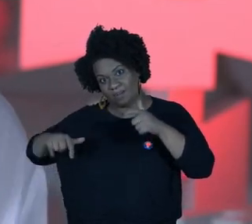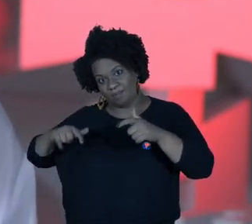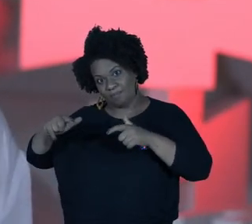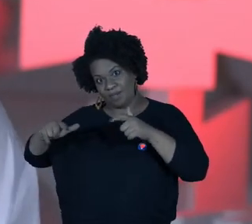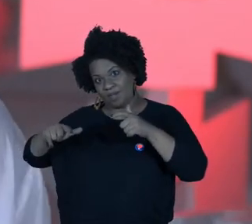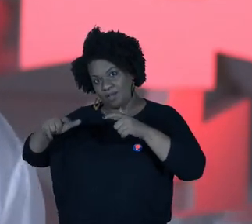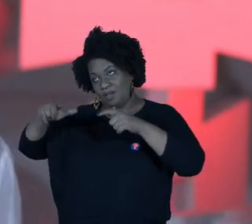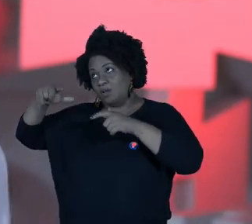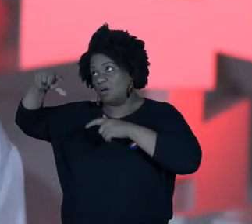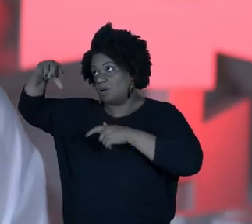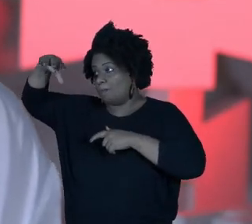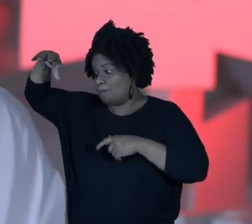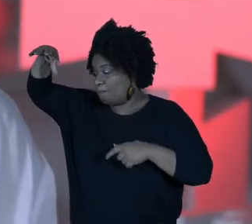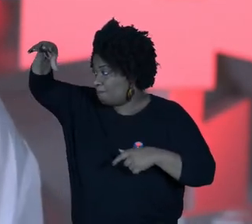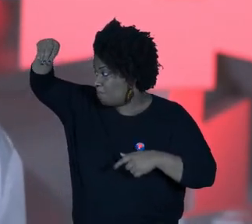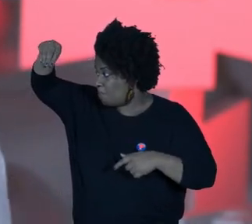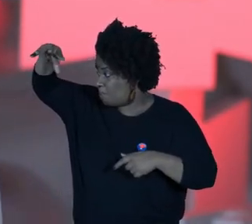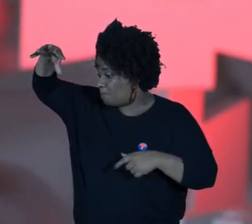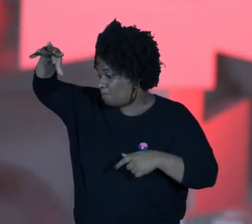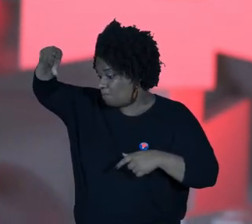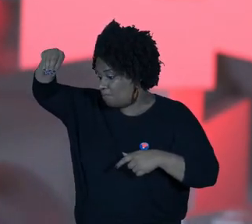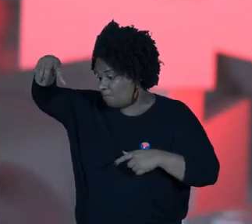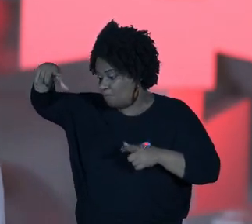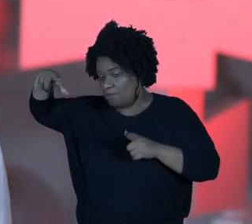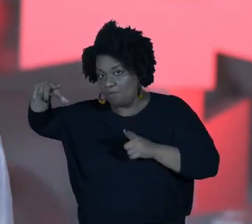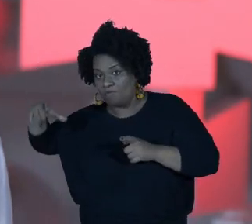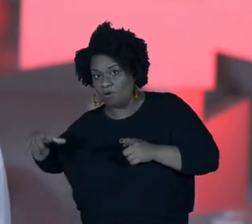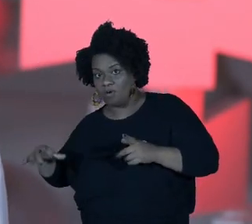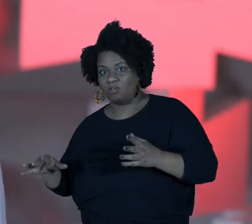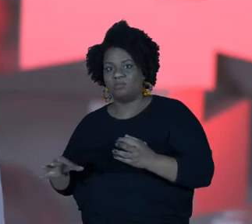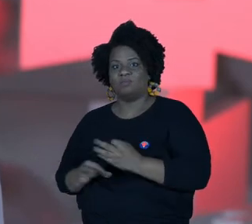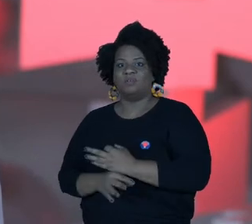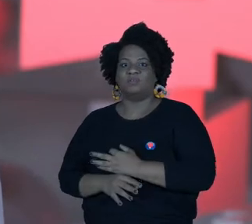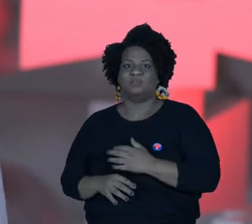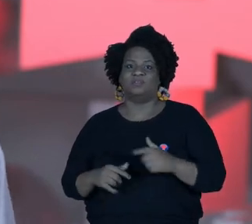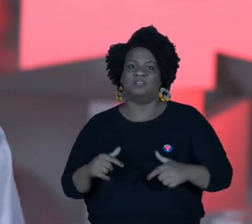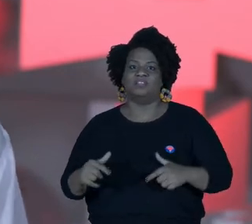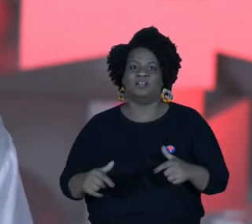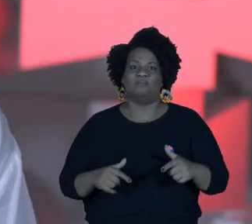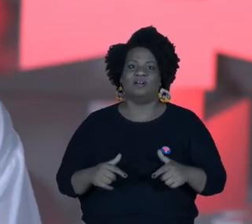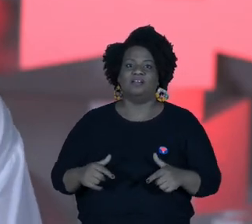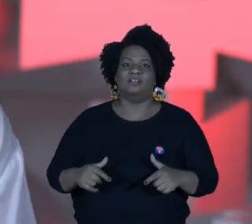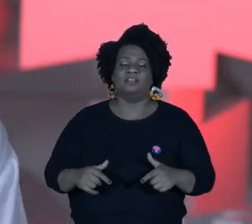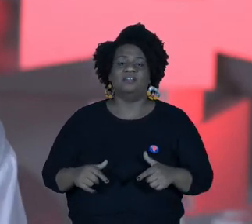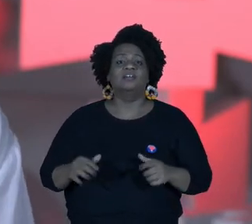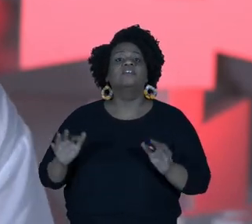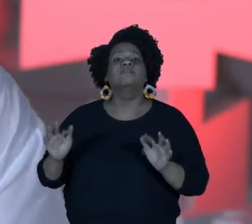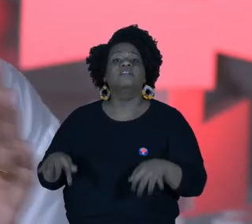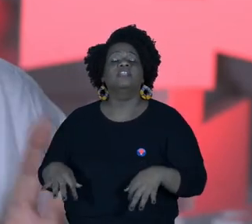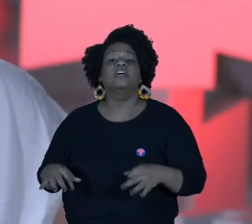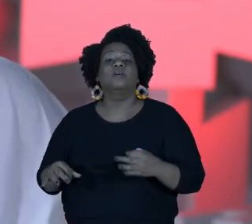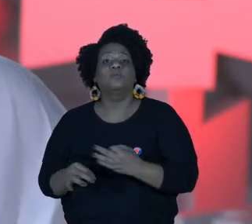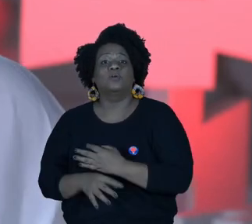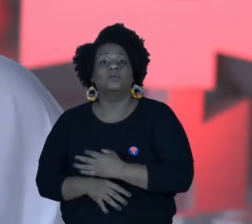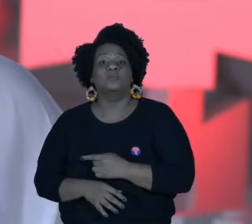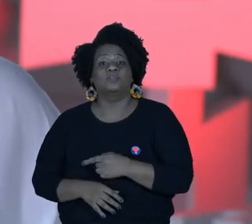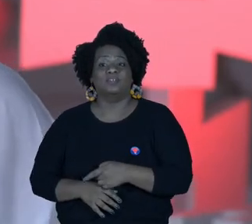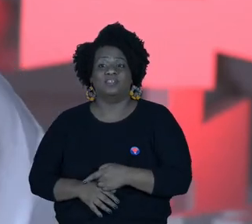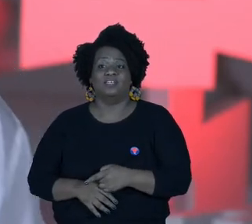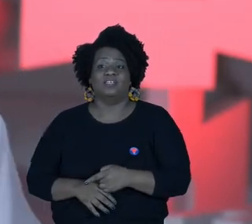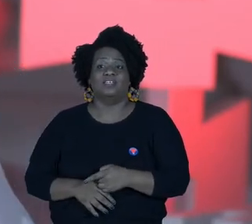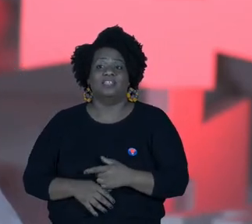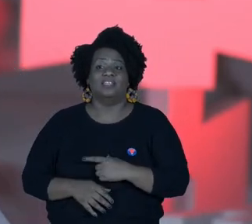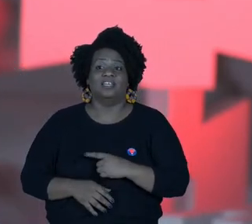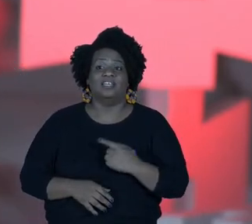a obra está sobre o chão, e ele tem a obra final aí. A obra final é aquela obra que vai para leilão,